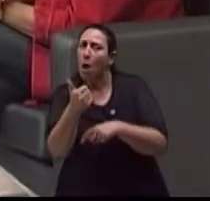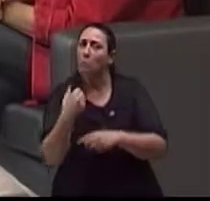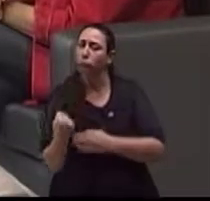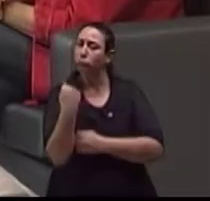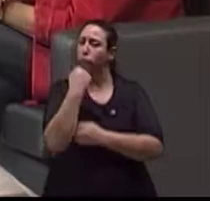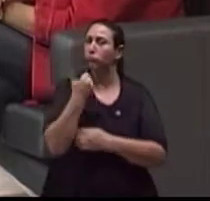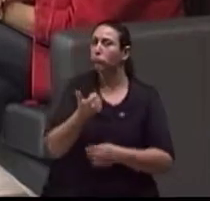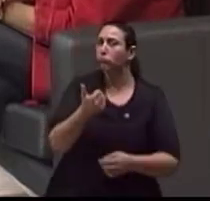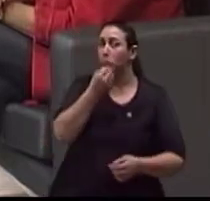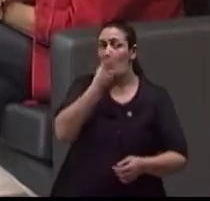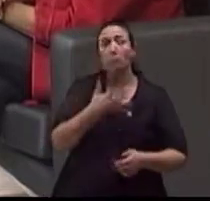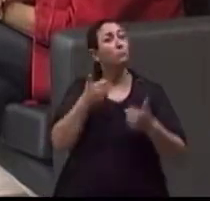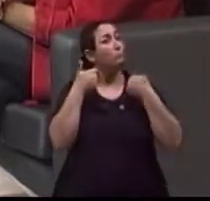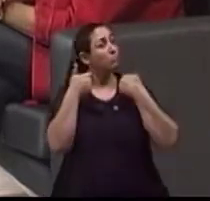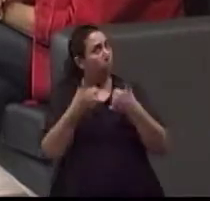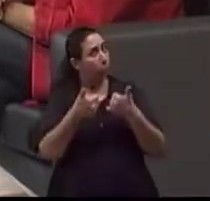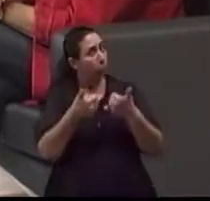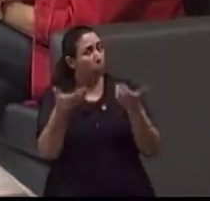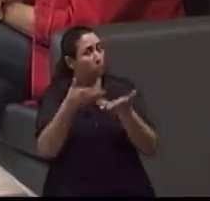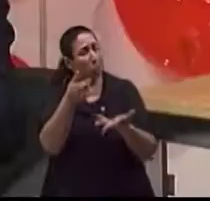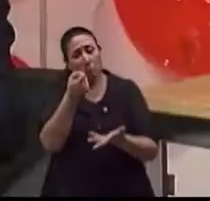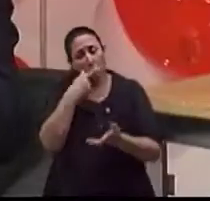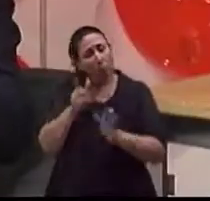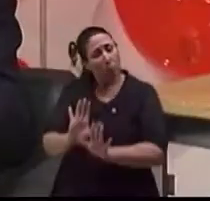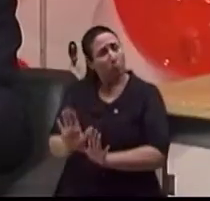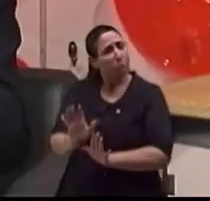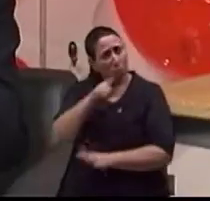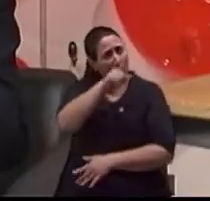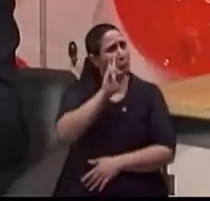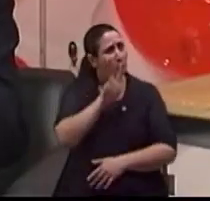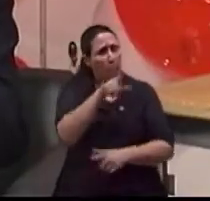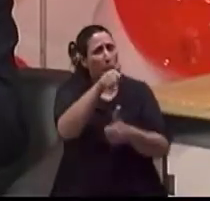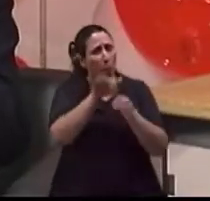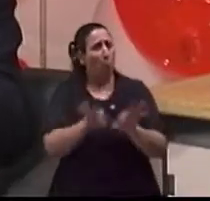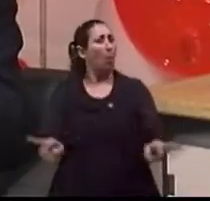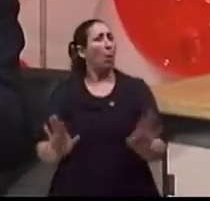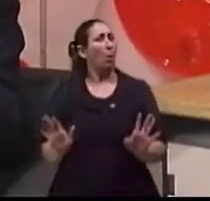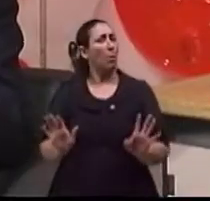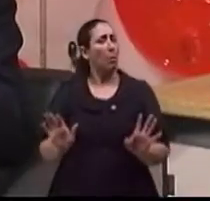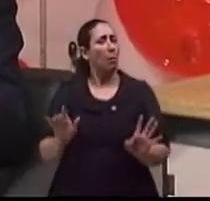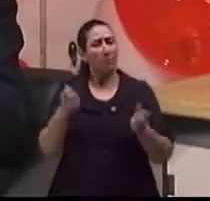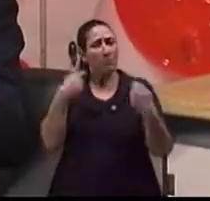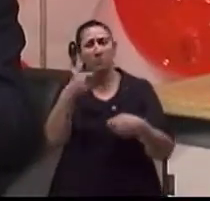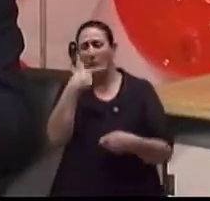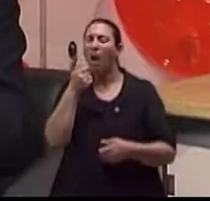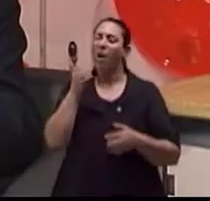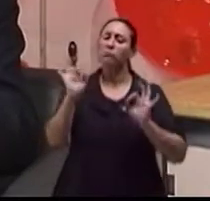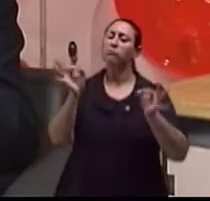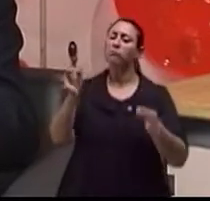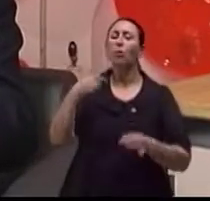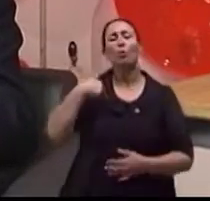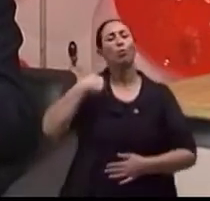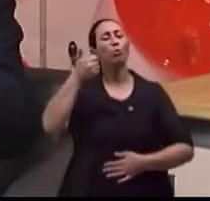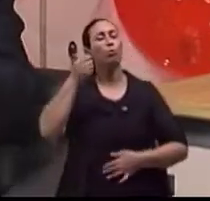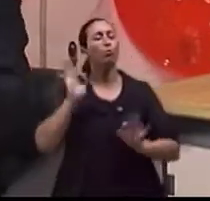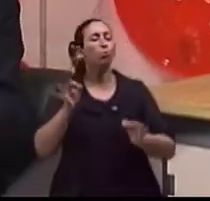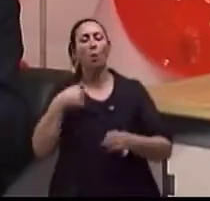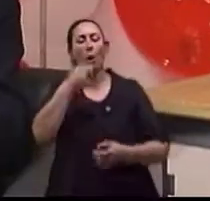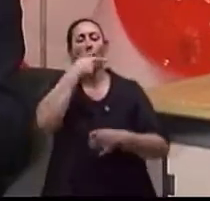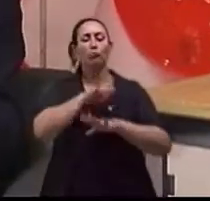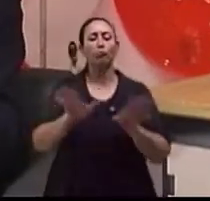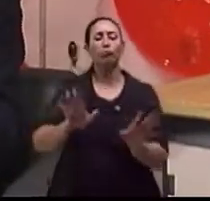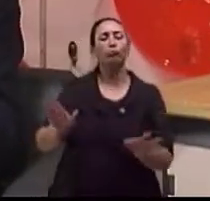reações a e tu cá então agora que não usa mais porque tu viu que tu é um cara normal tá bem não tô é verdade só um cara normal